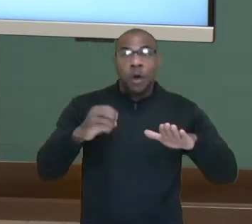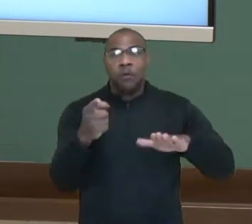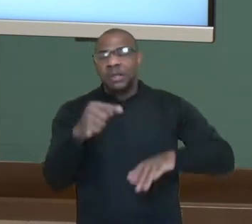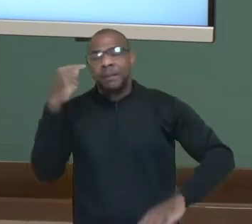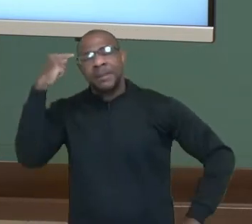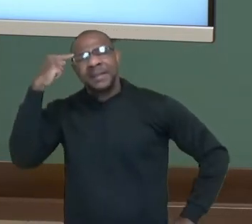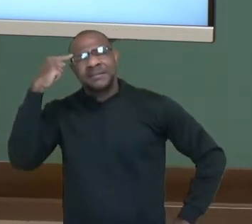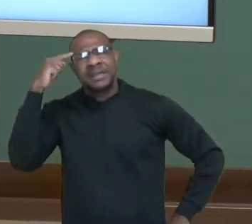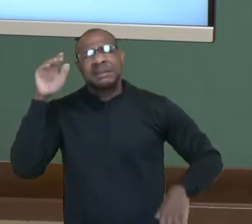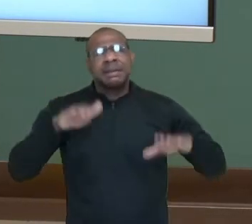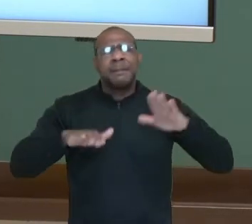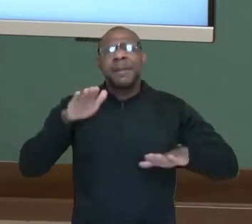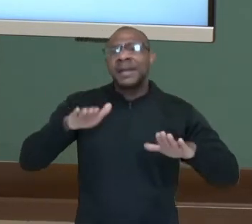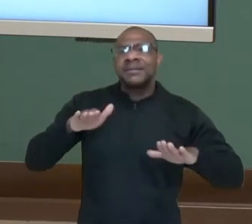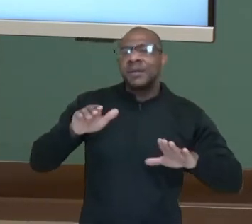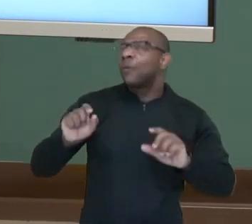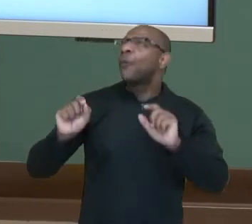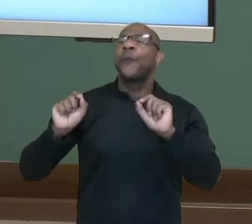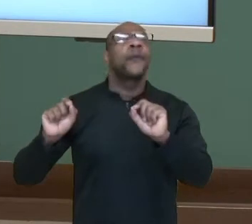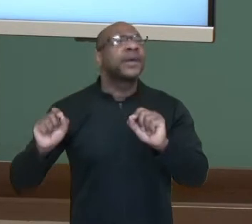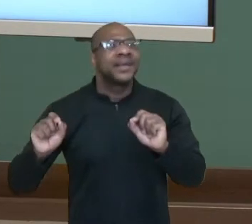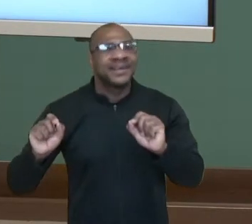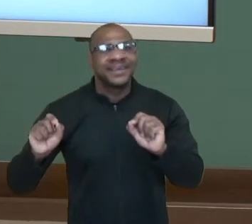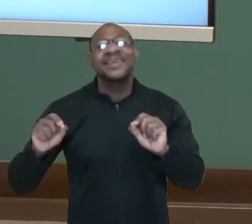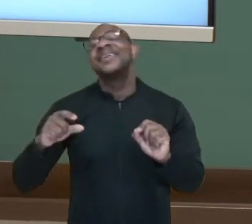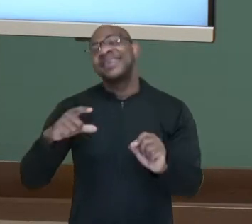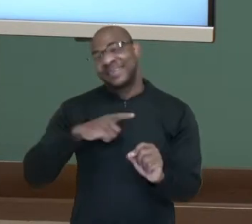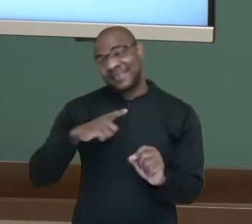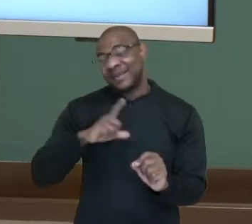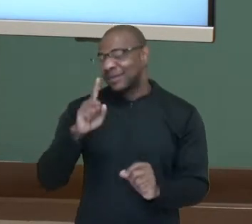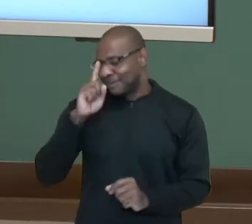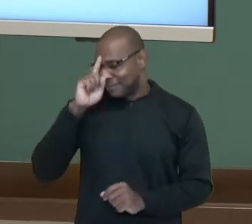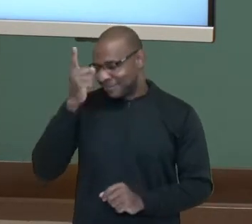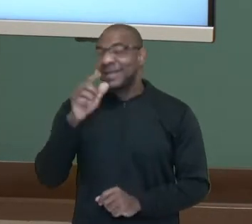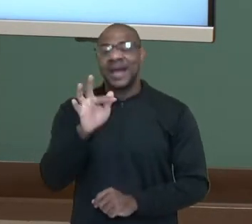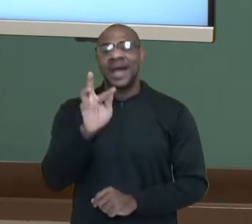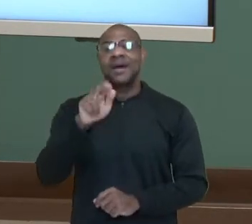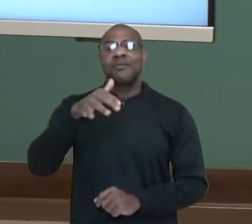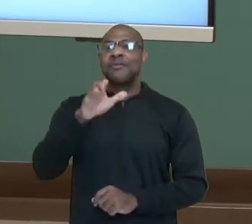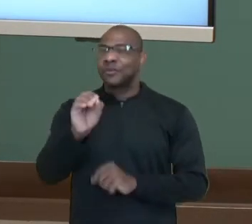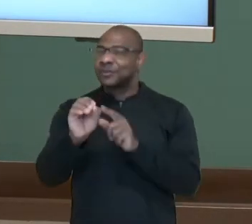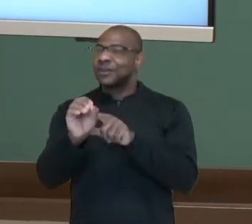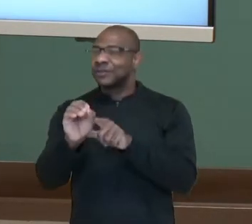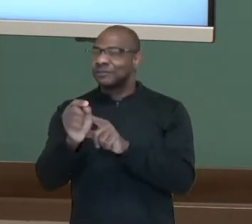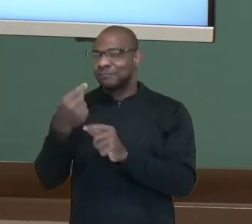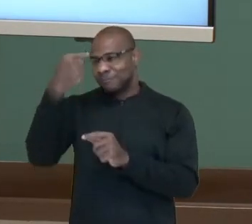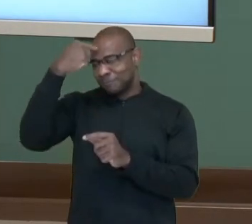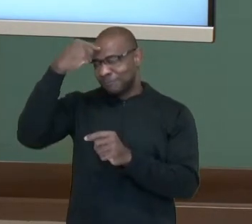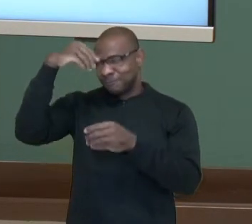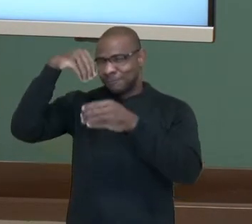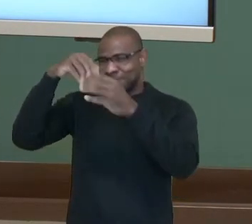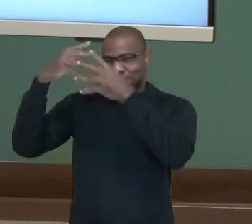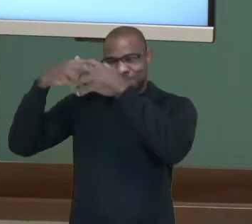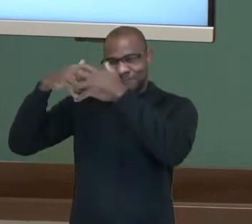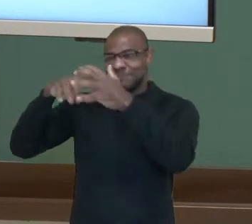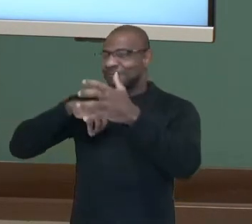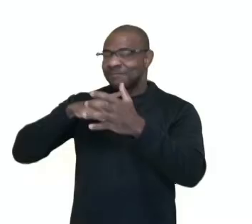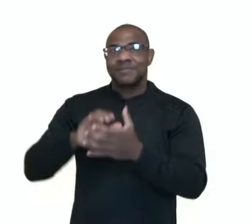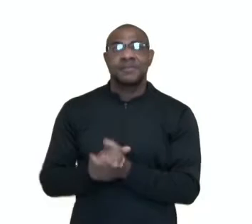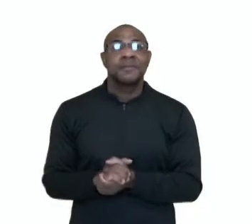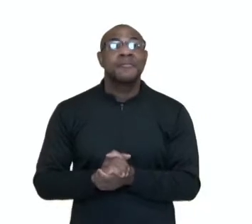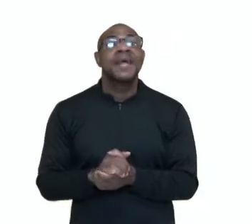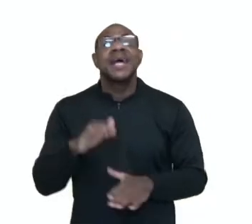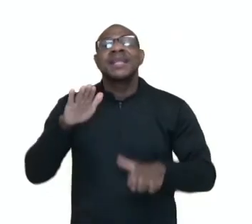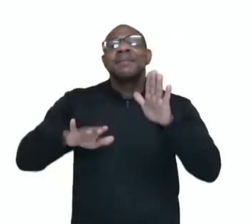pensa depende, aí você já está estabelecendo uma noção de função na sua cabeça, tá? Depende,